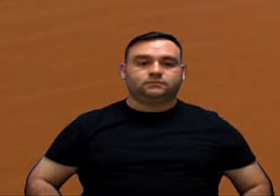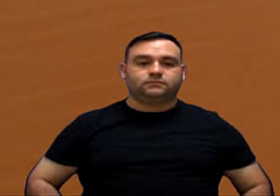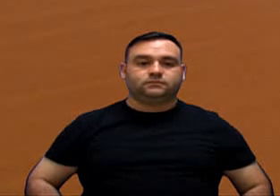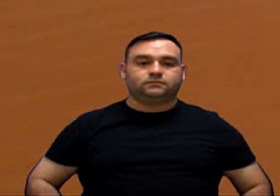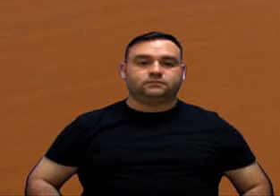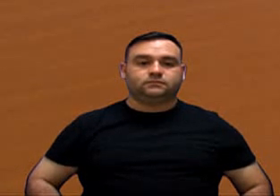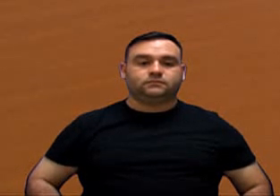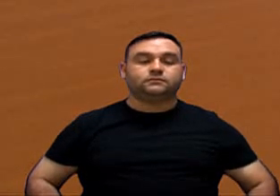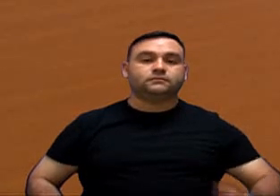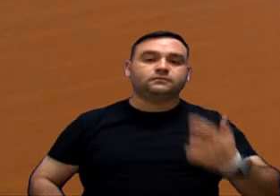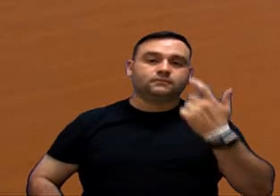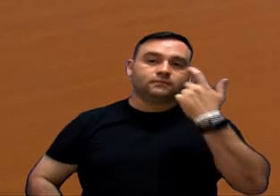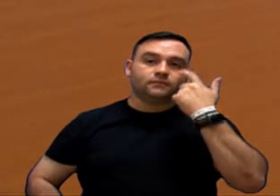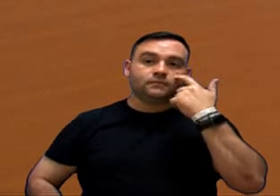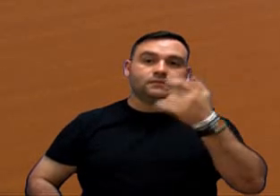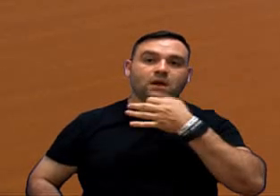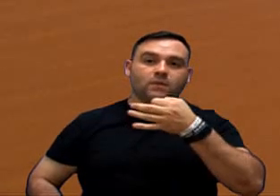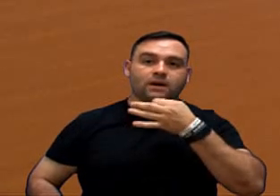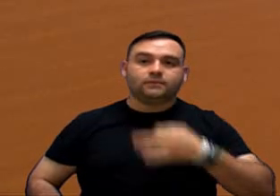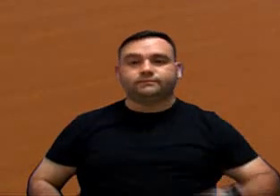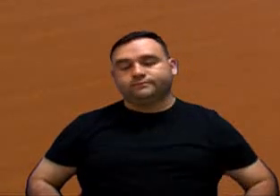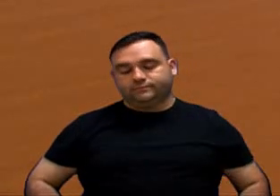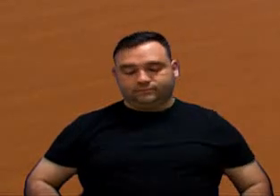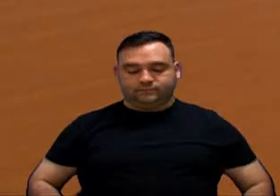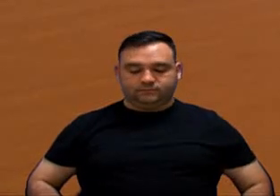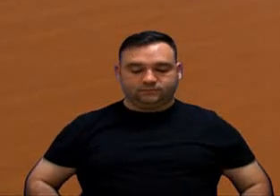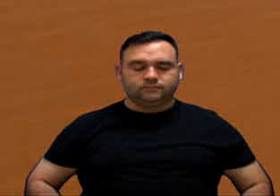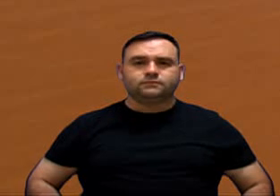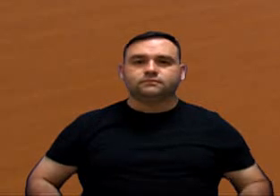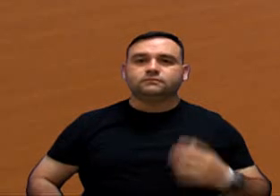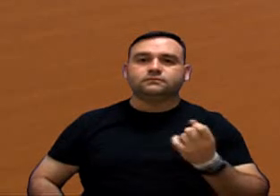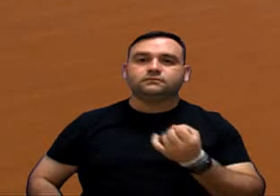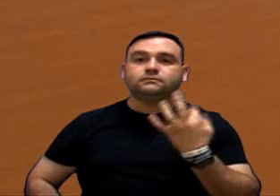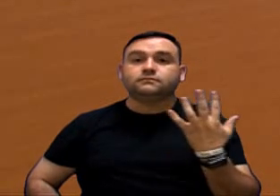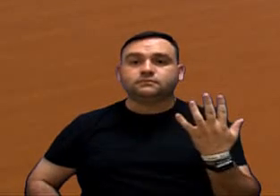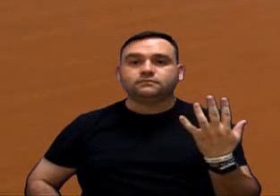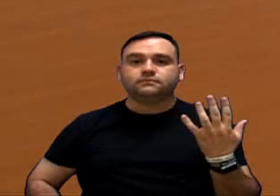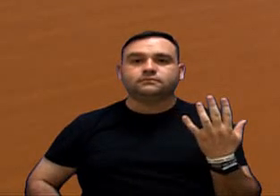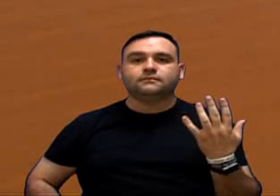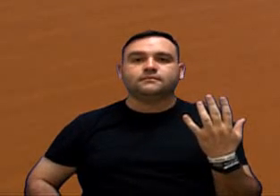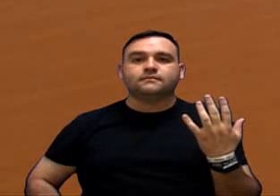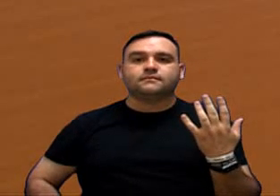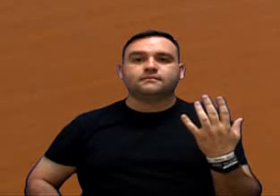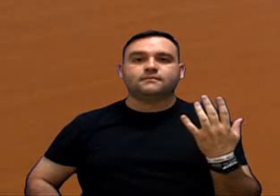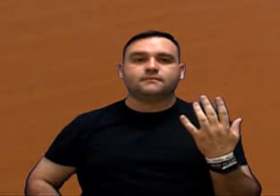Só verificando o parecer. Quantos?